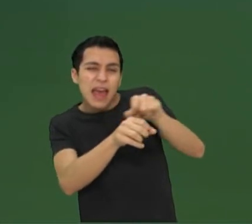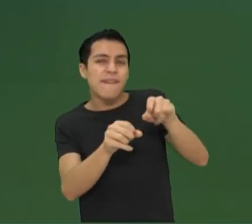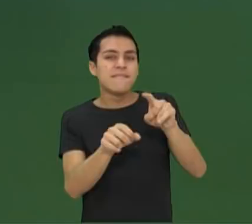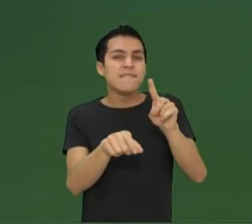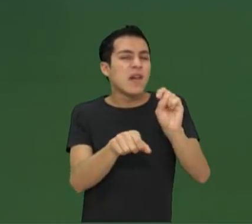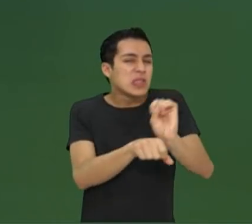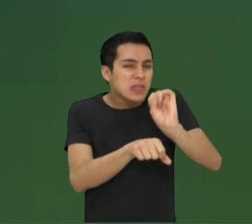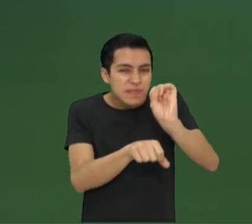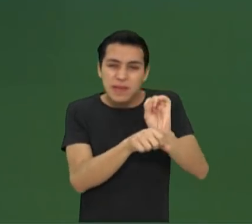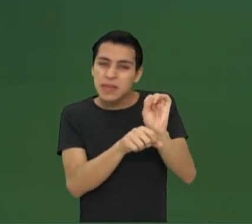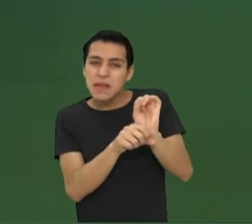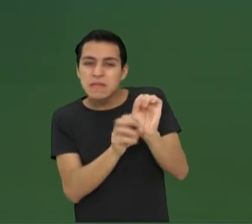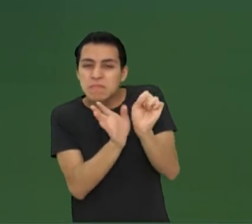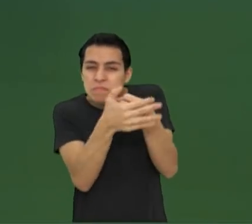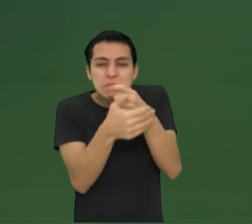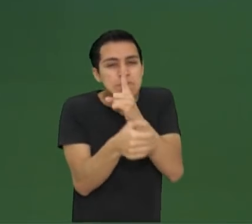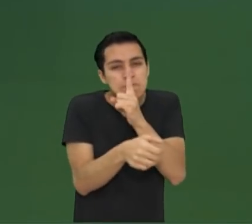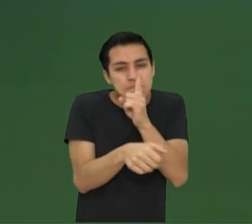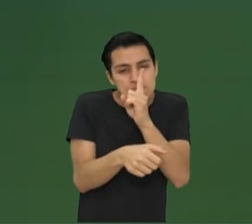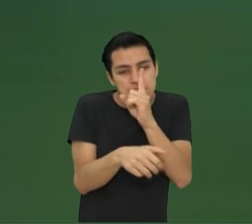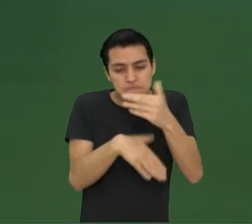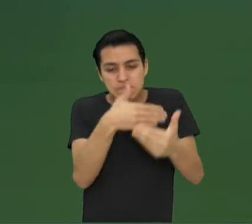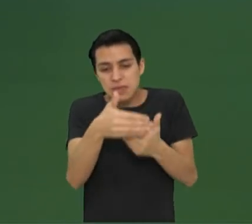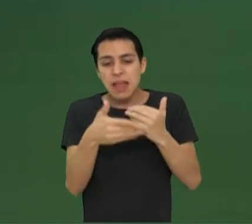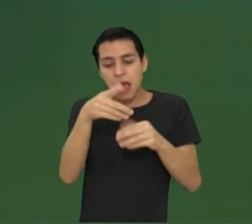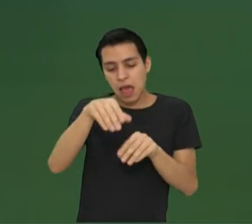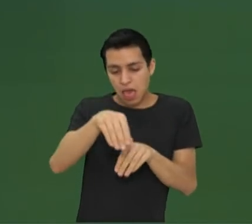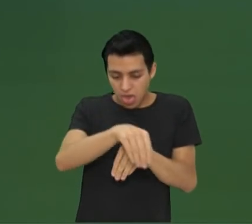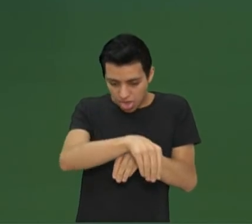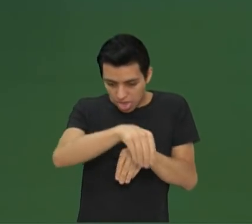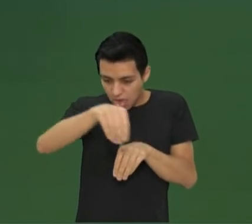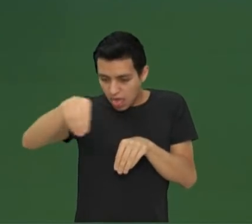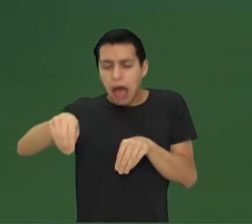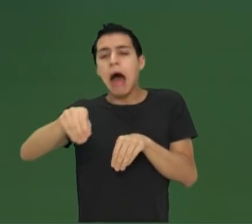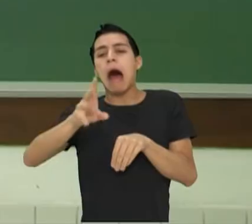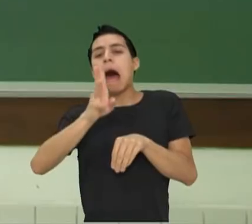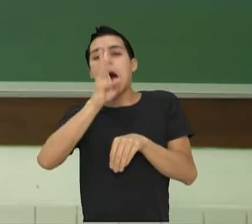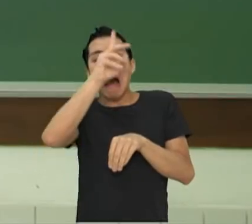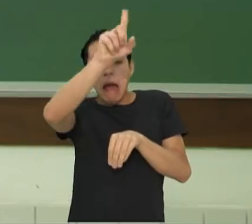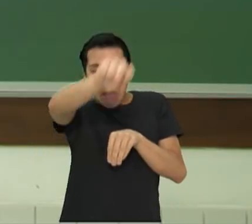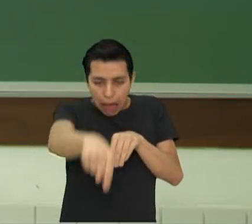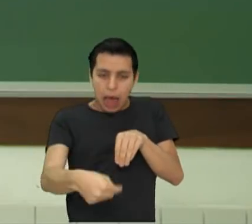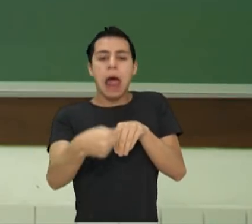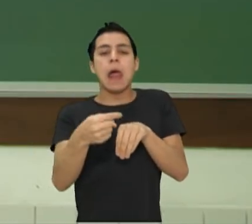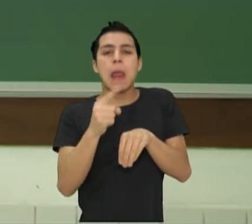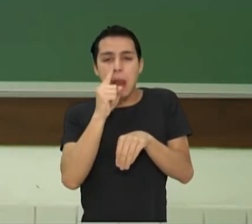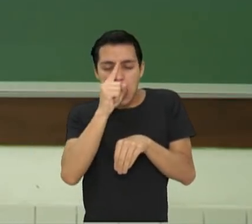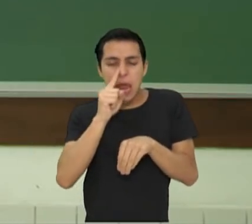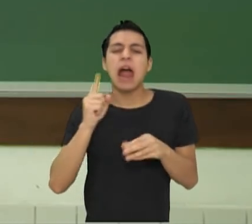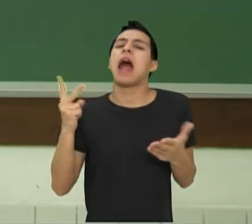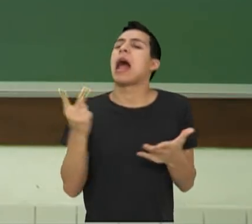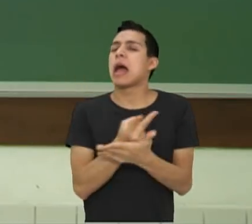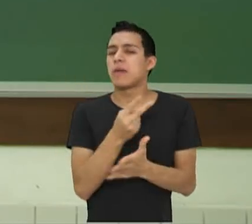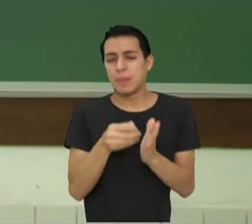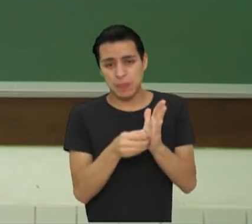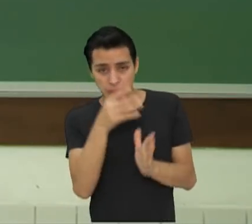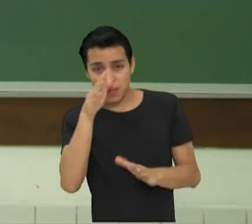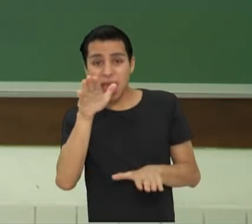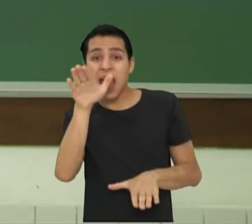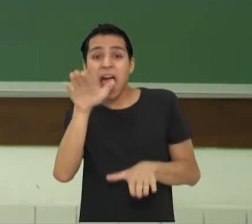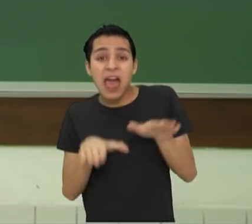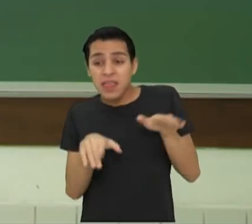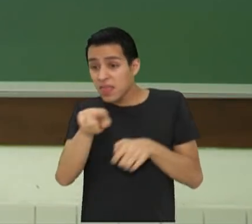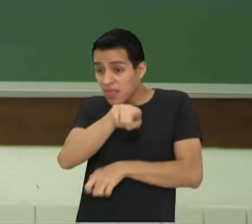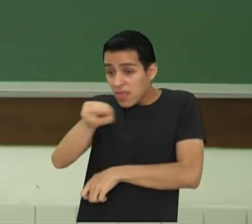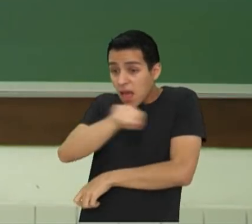está atacando ou está ameaçando o seu rei. E isso se chama cheque descoberto. Então, acontece bastante no jogo, mas às vezes o aluno não